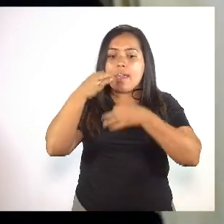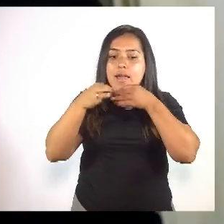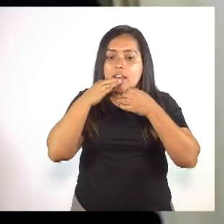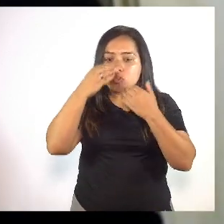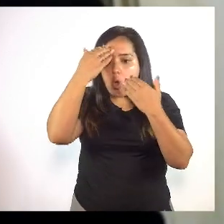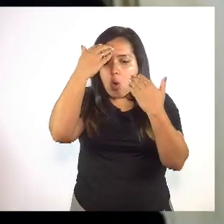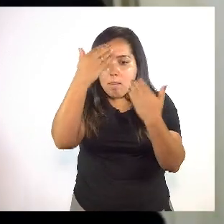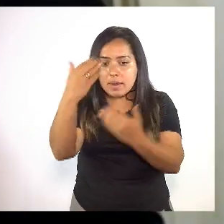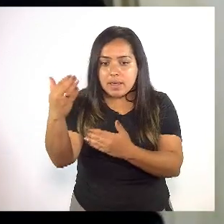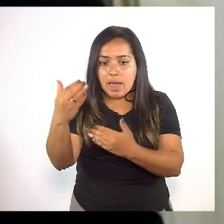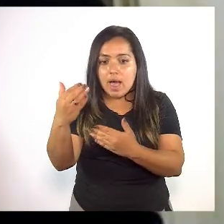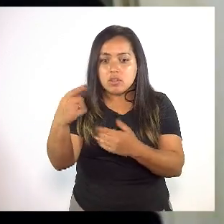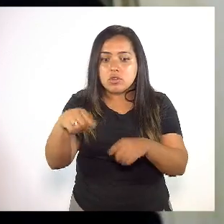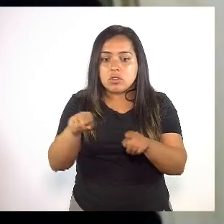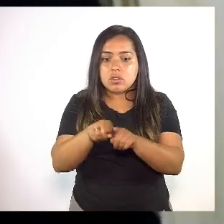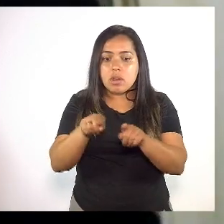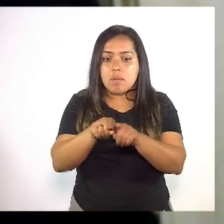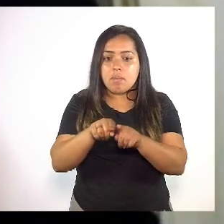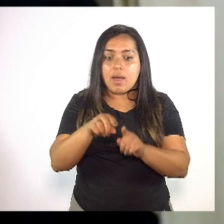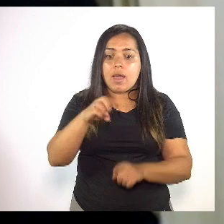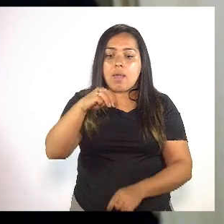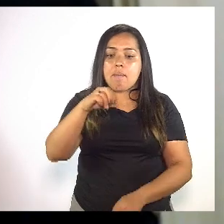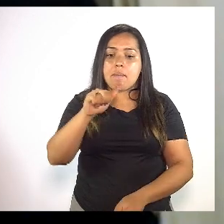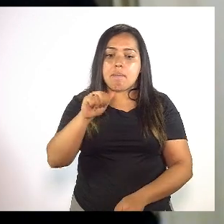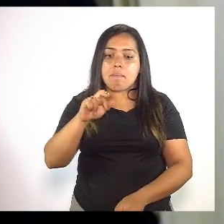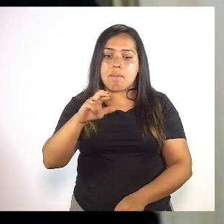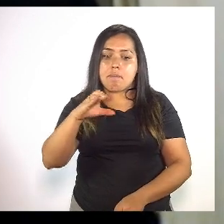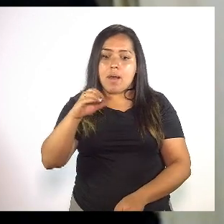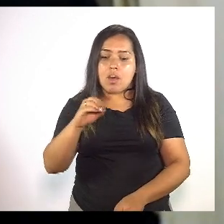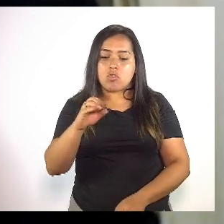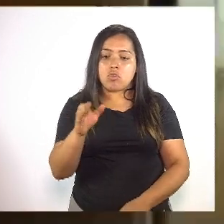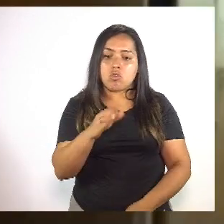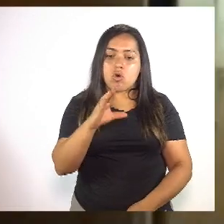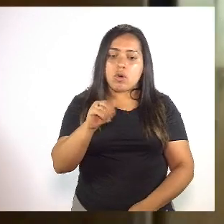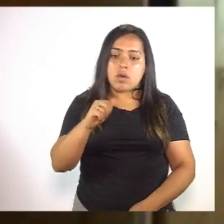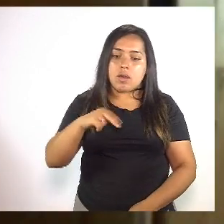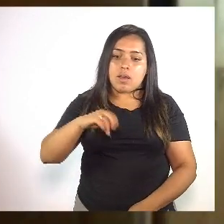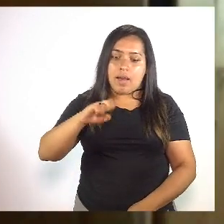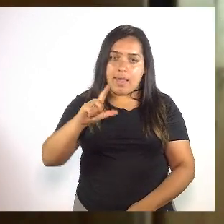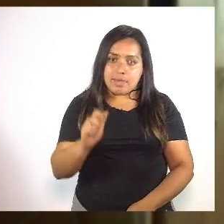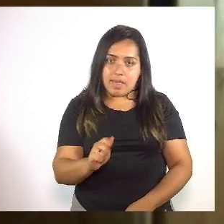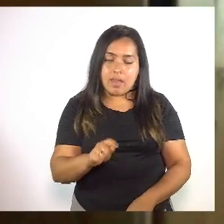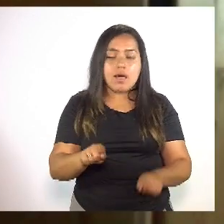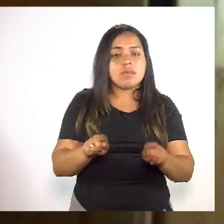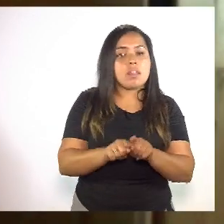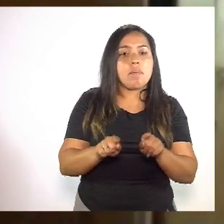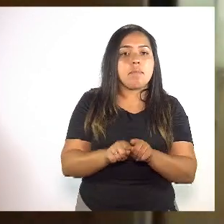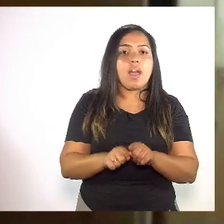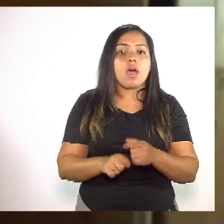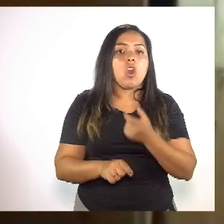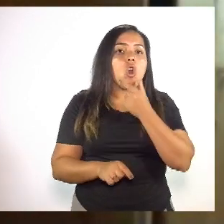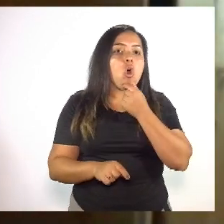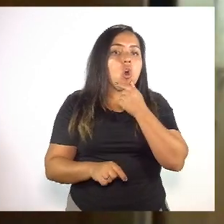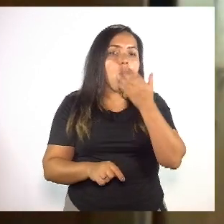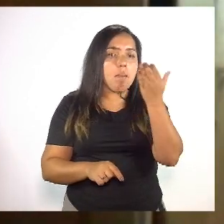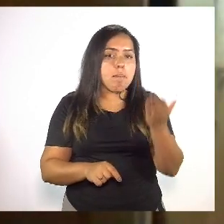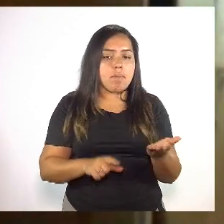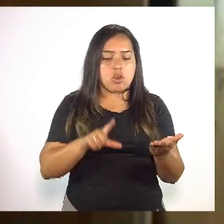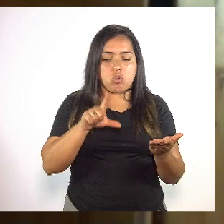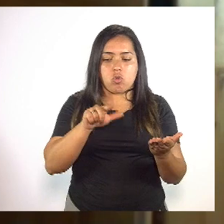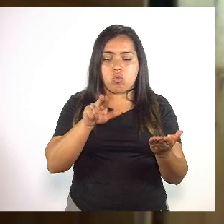Canella. Deputado Luiz Paulo. Senhor presidente, deputado Rodrigo